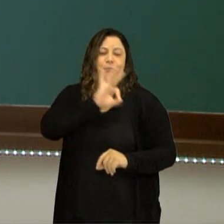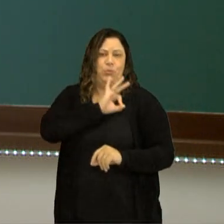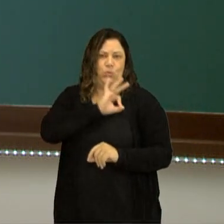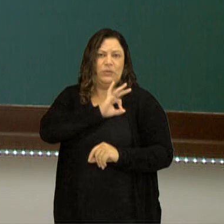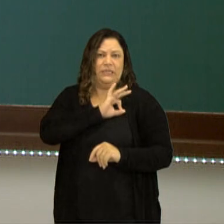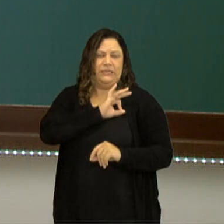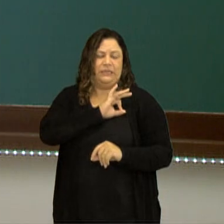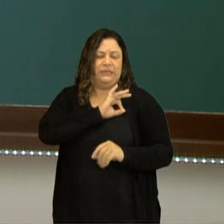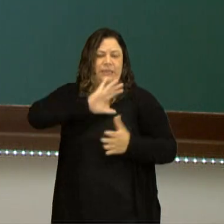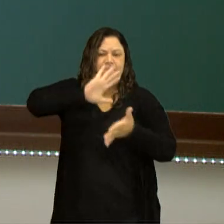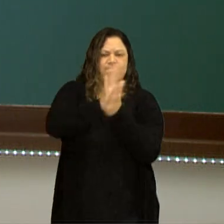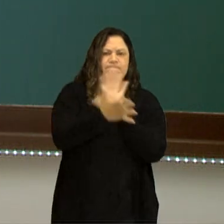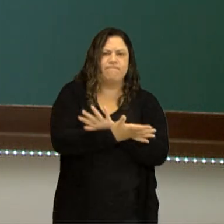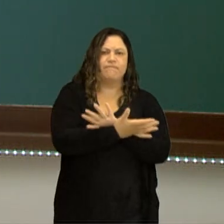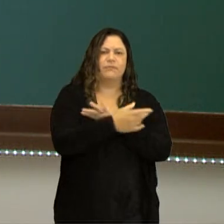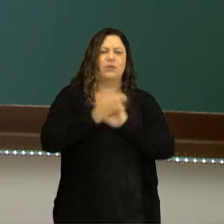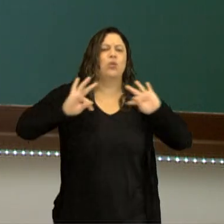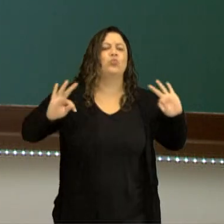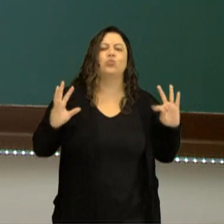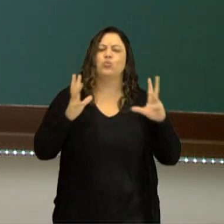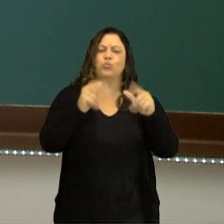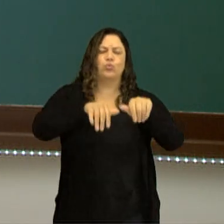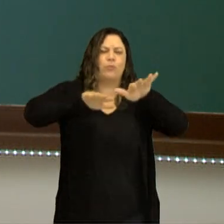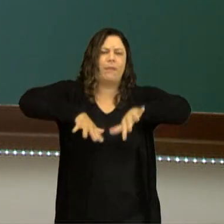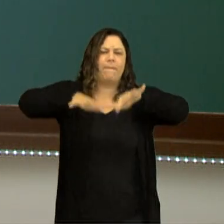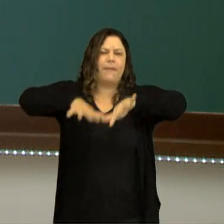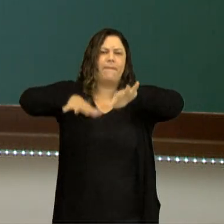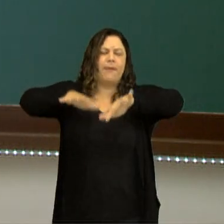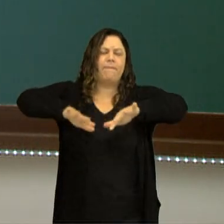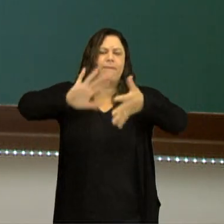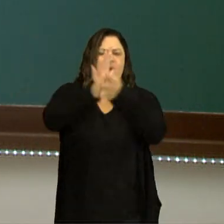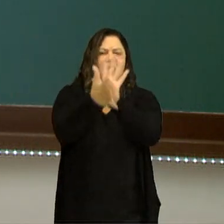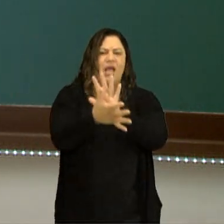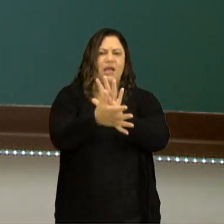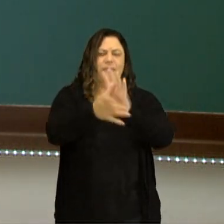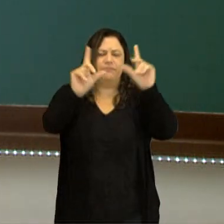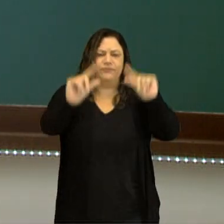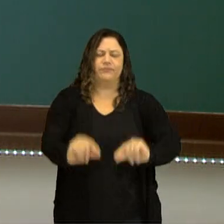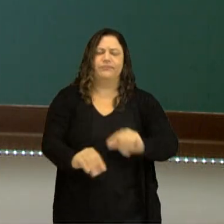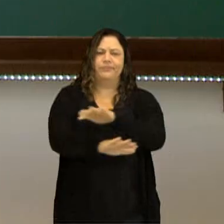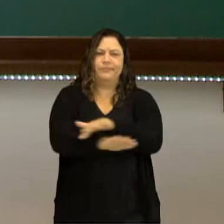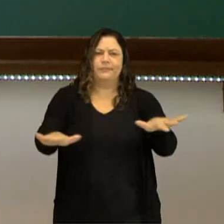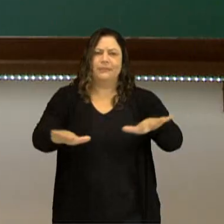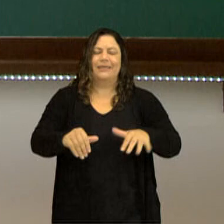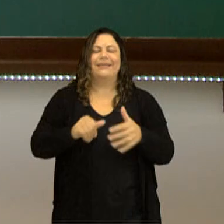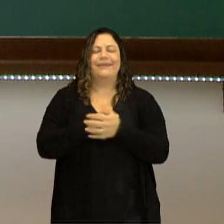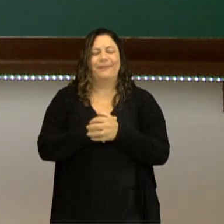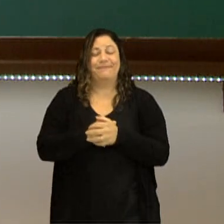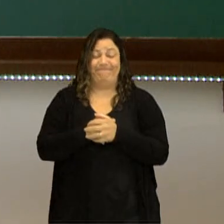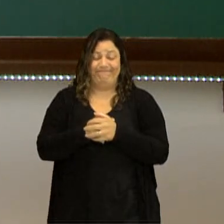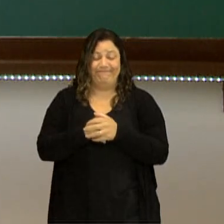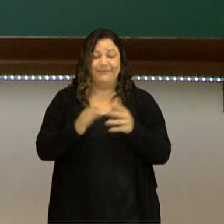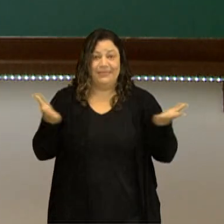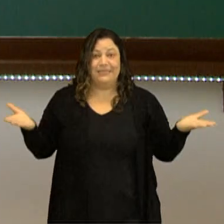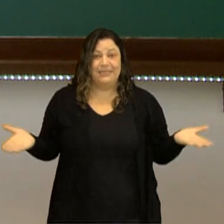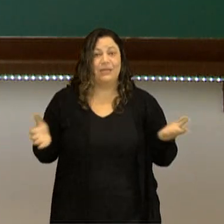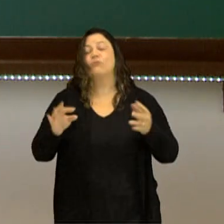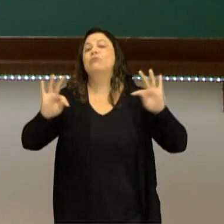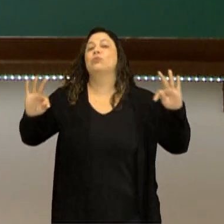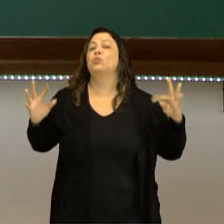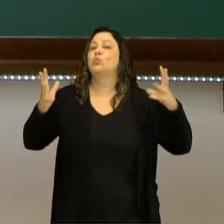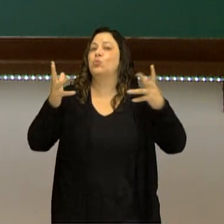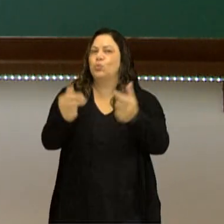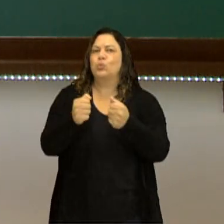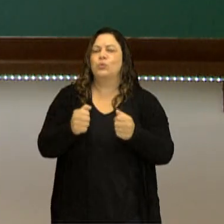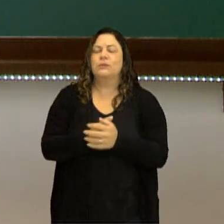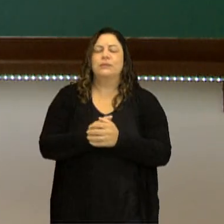czarista reprimisse toda essa manifestação. E, segundo todos os dados daquele momento, então,